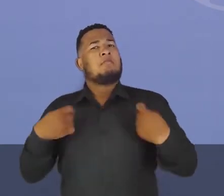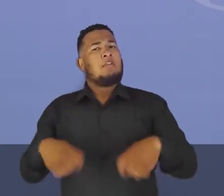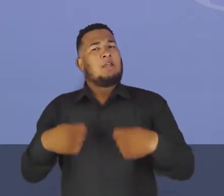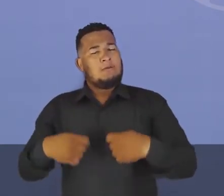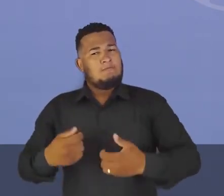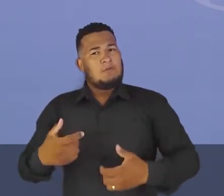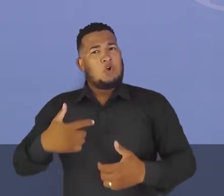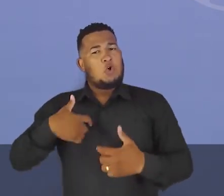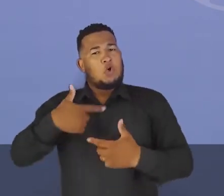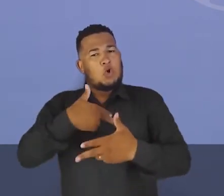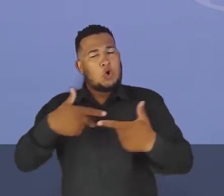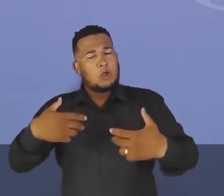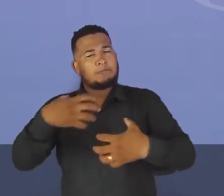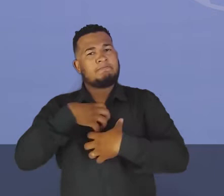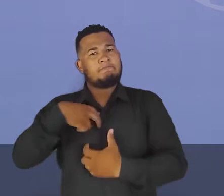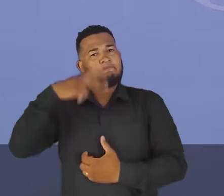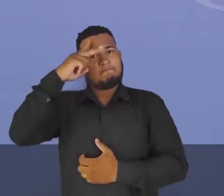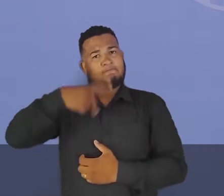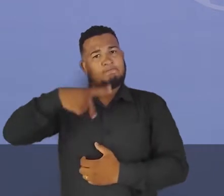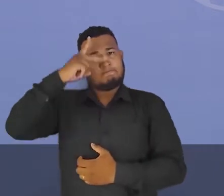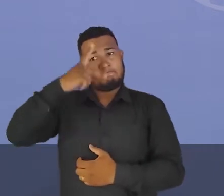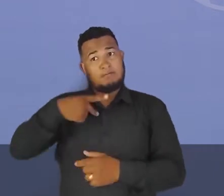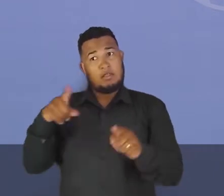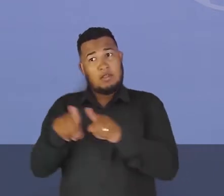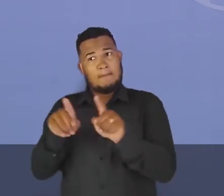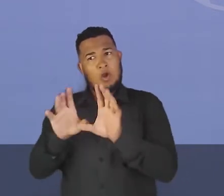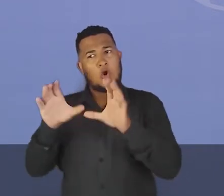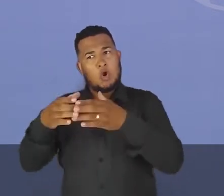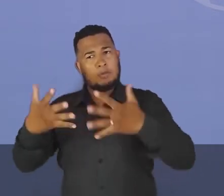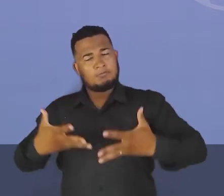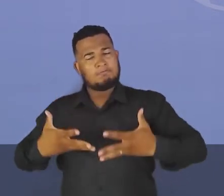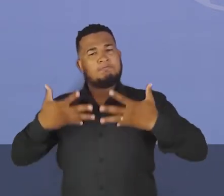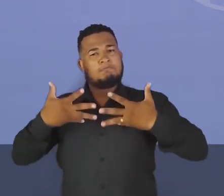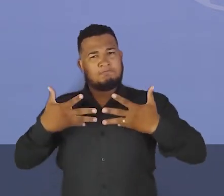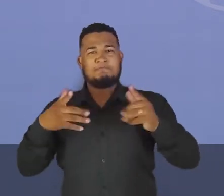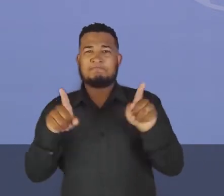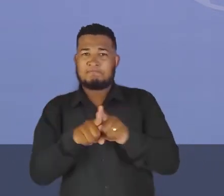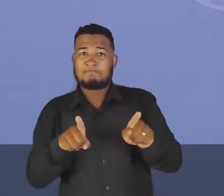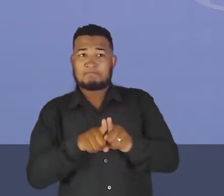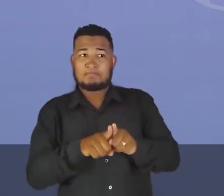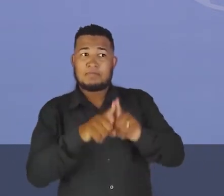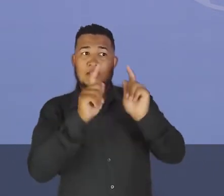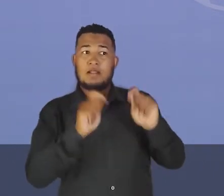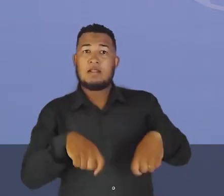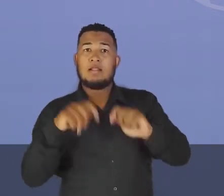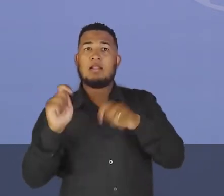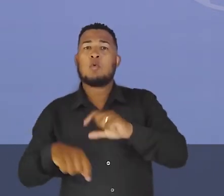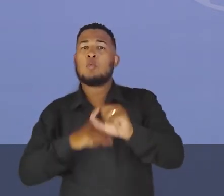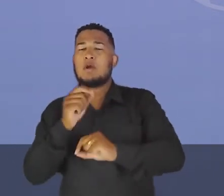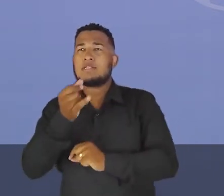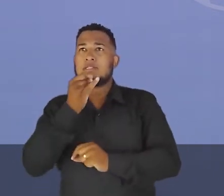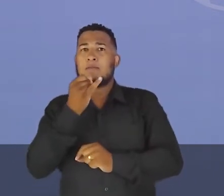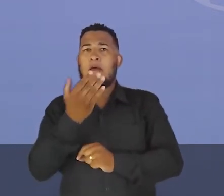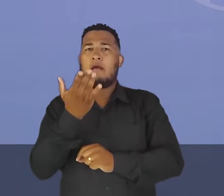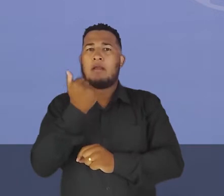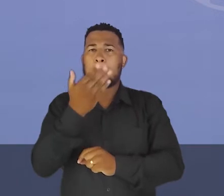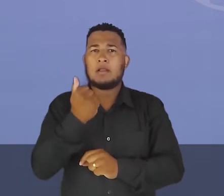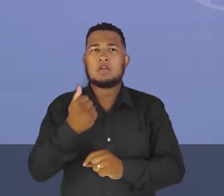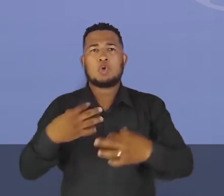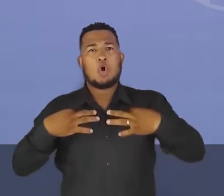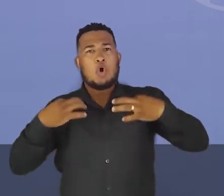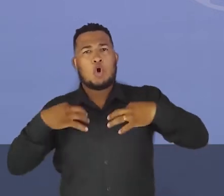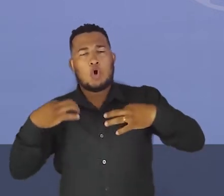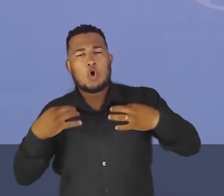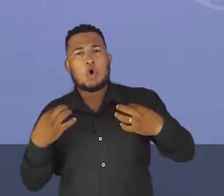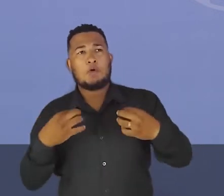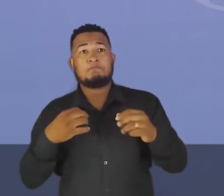pessoais e coletivas, individuais e coletivas, né? Então, necessidades de alimentação, de vestuário, mas também